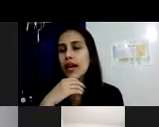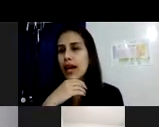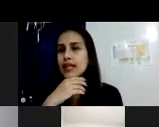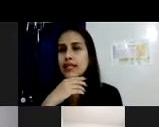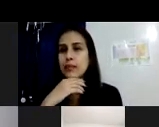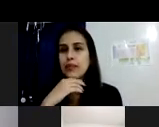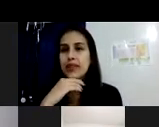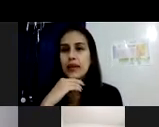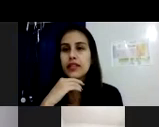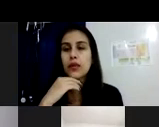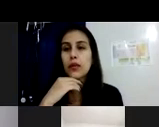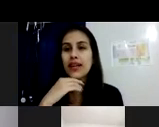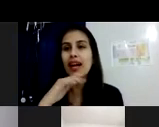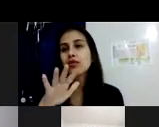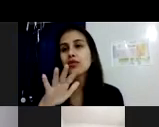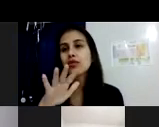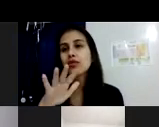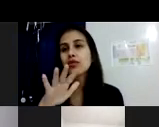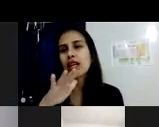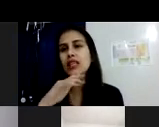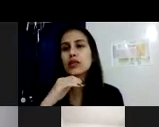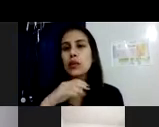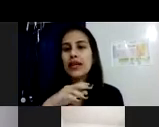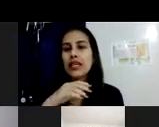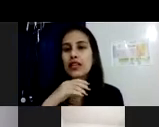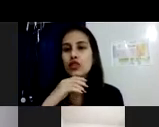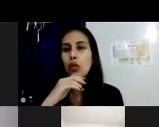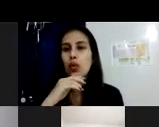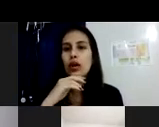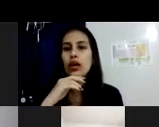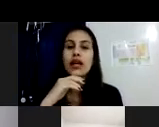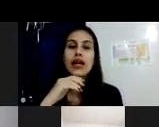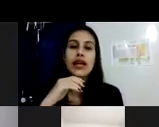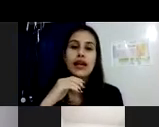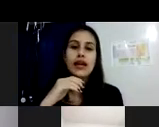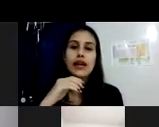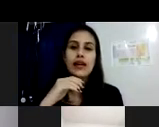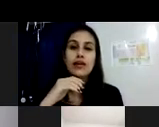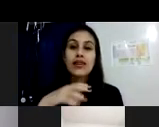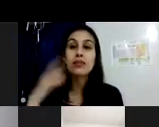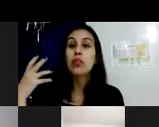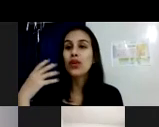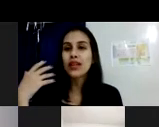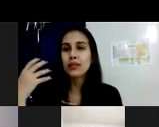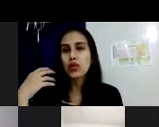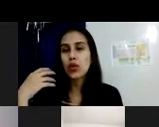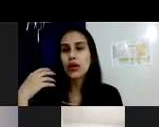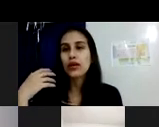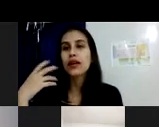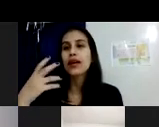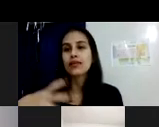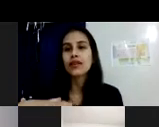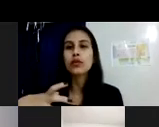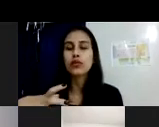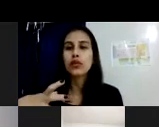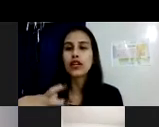estimação na casa, tá? Principalmente gato, nem tanto, mas cachorro, que pula na pessoa.